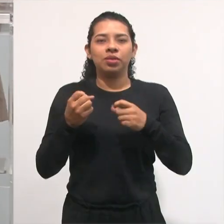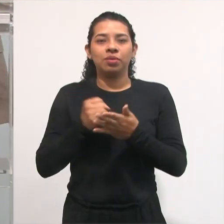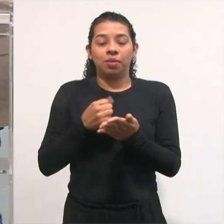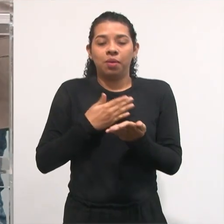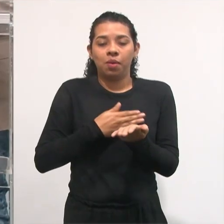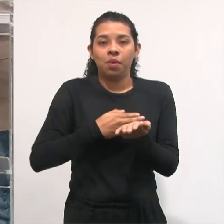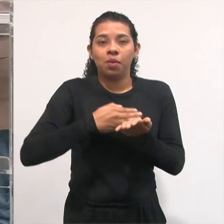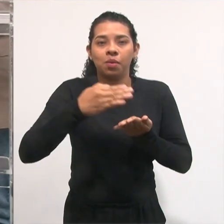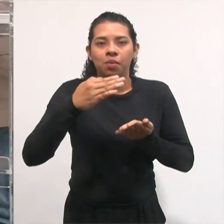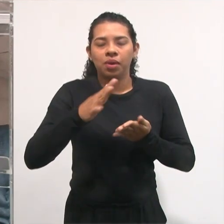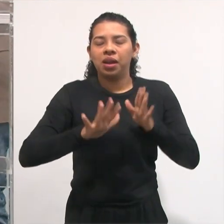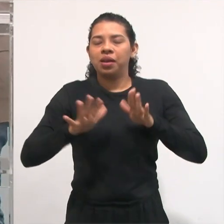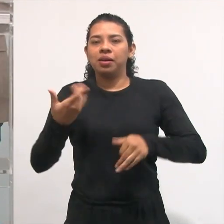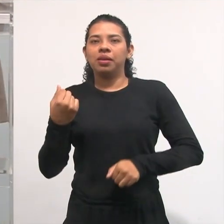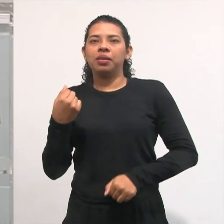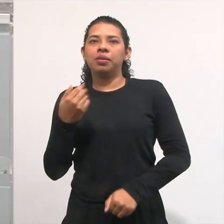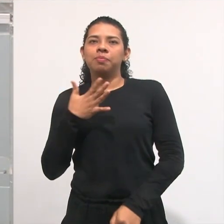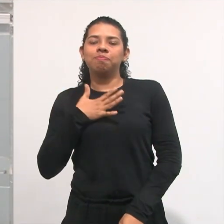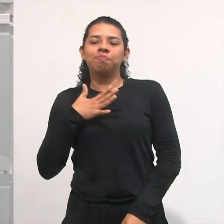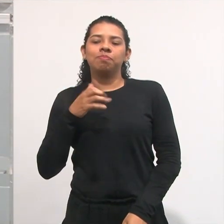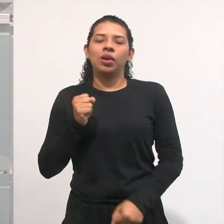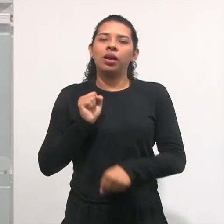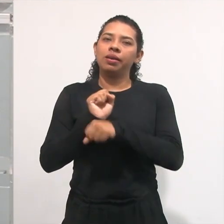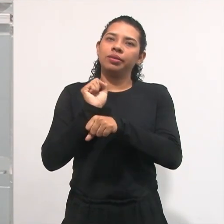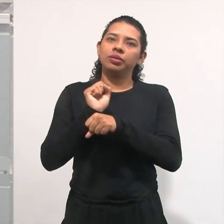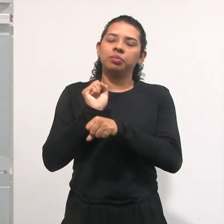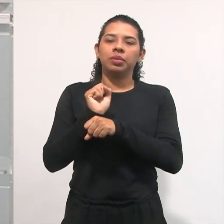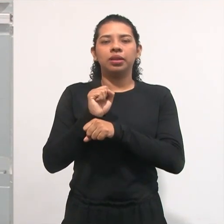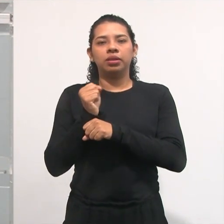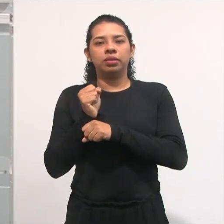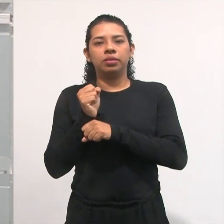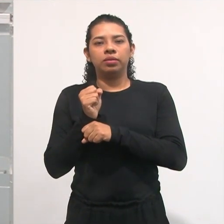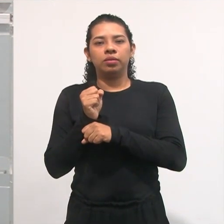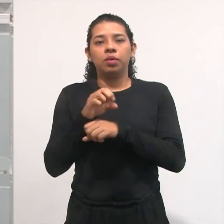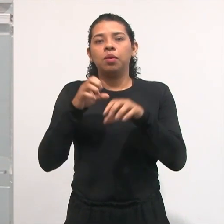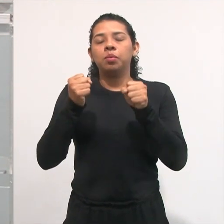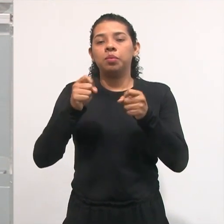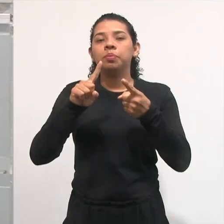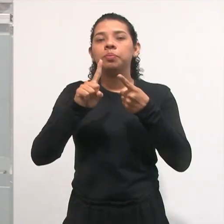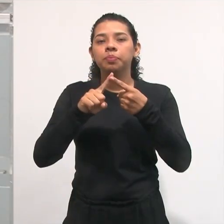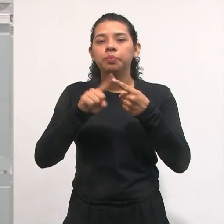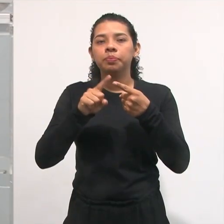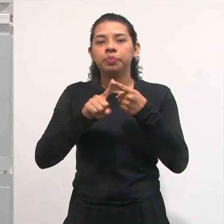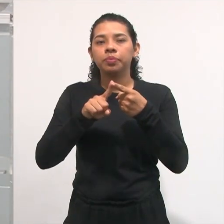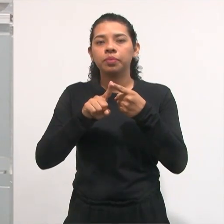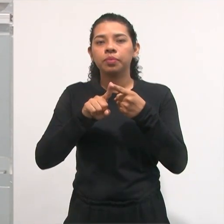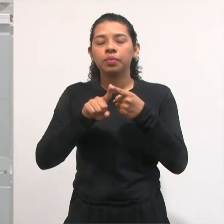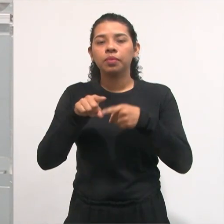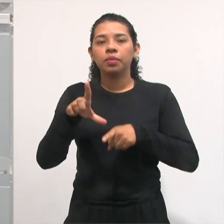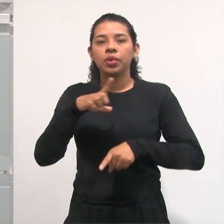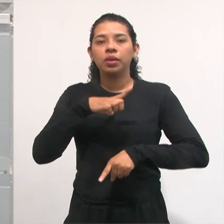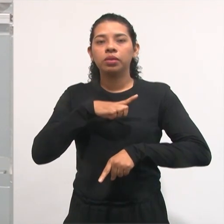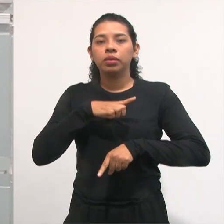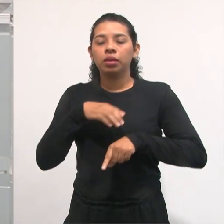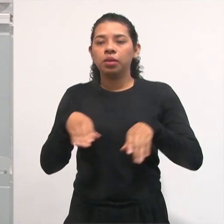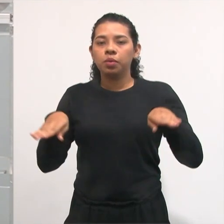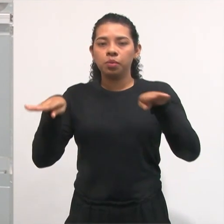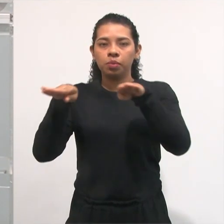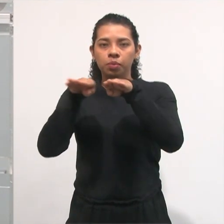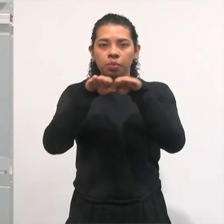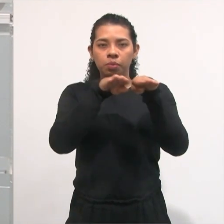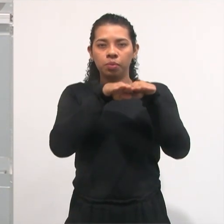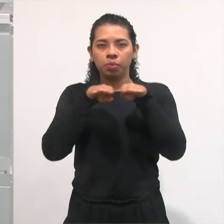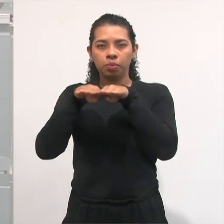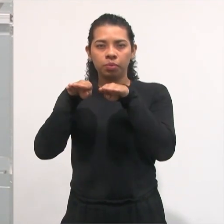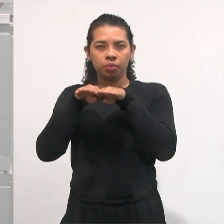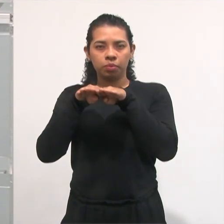Então, isso é um número contínuo, e esse contínuo você pode quebrar ele em quantas casas decimais, né? Por exemplo, quando você assiste